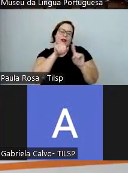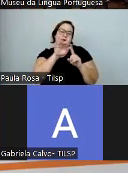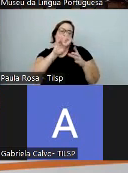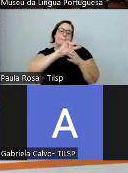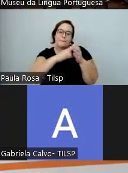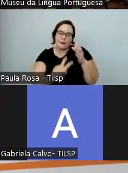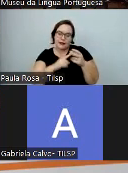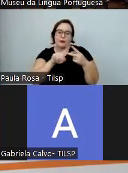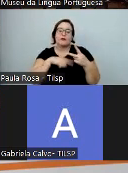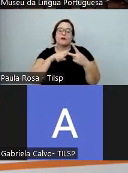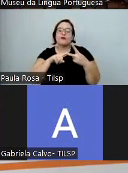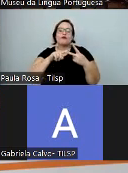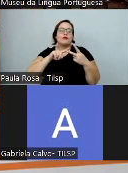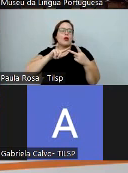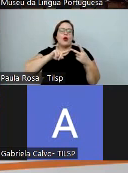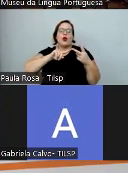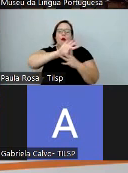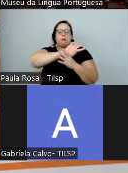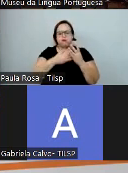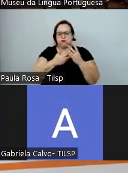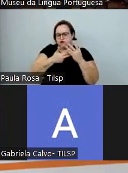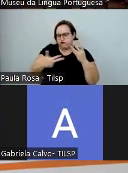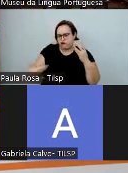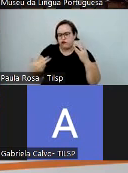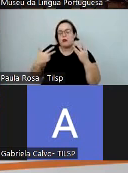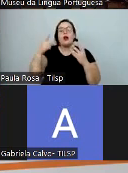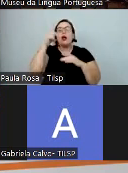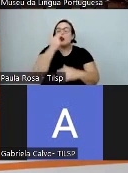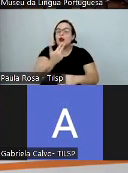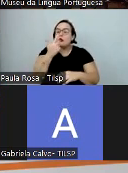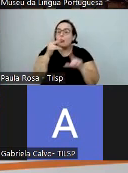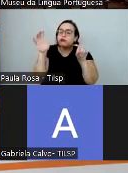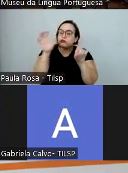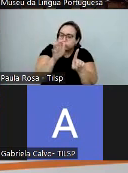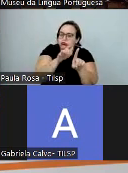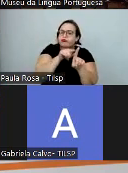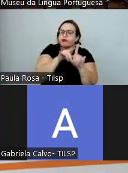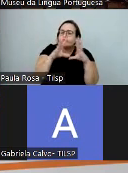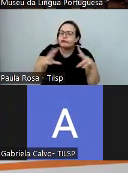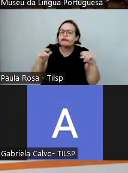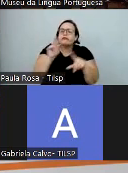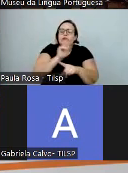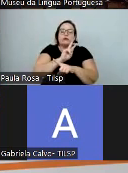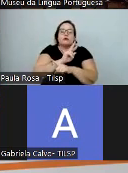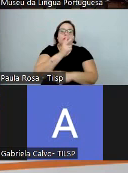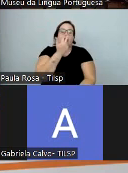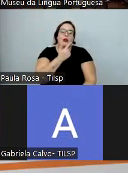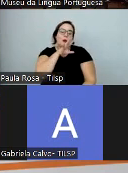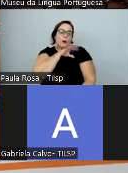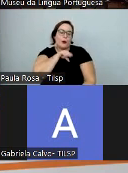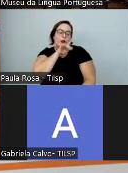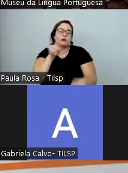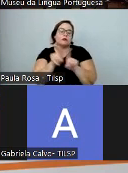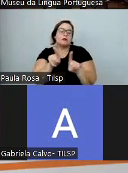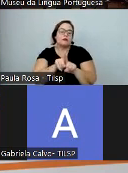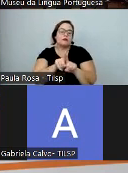multilangolismo as línguas ameaçadas de extinção a preservação dos idiomas e a revitalização das